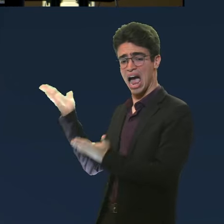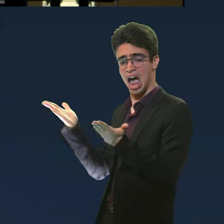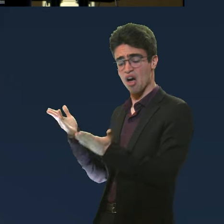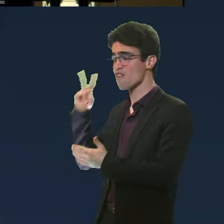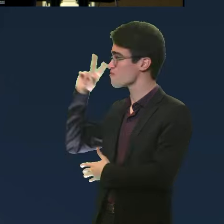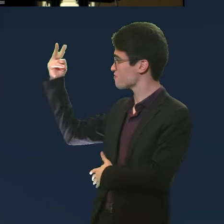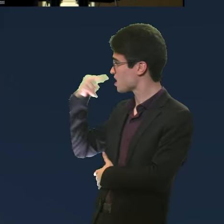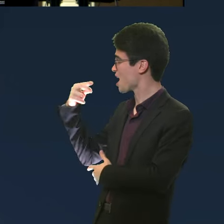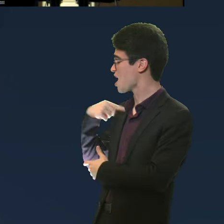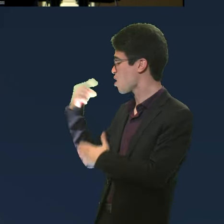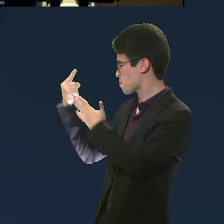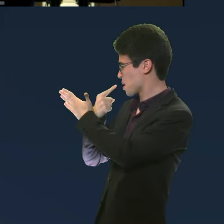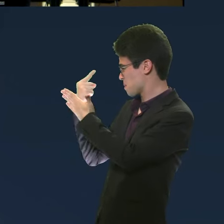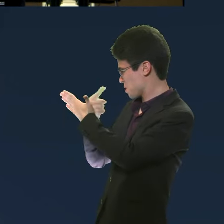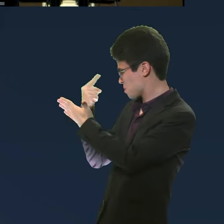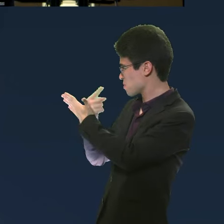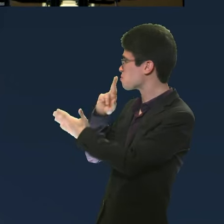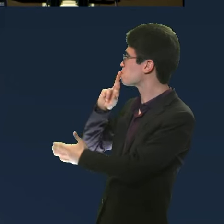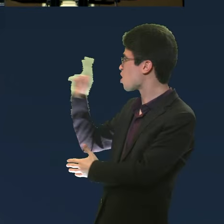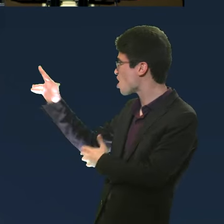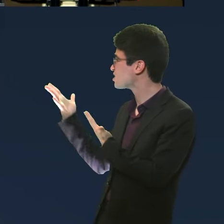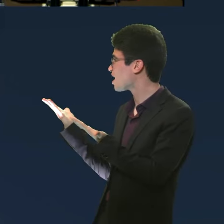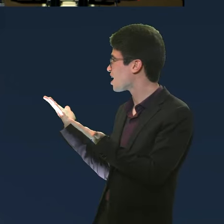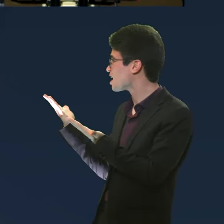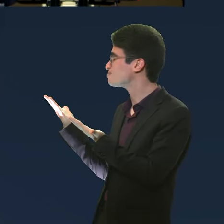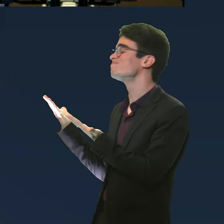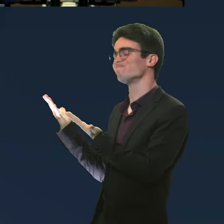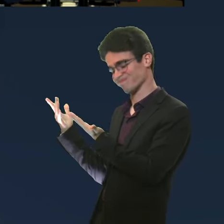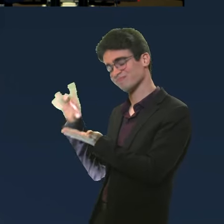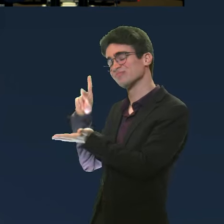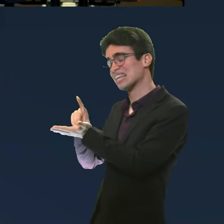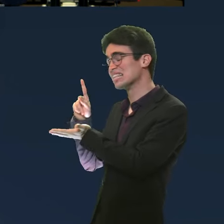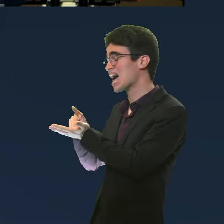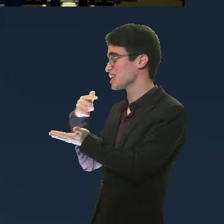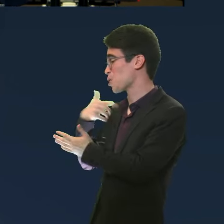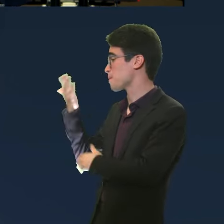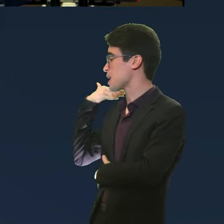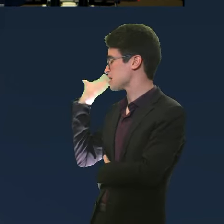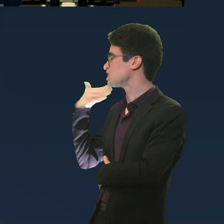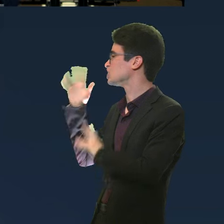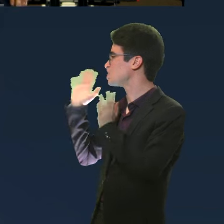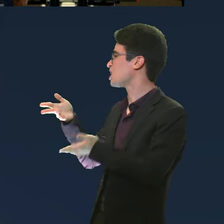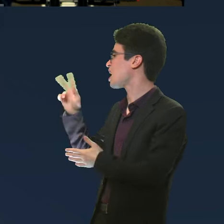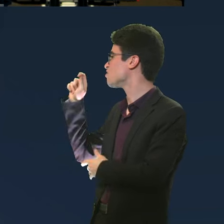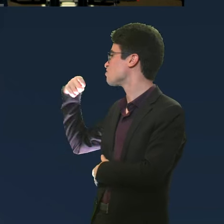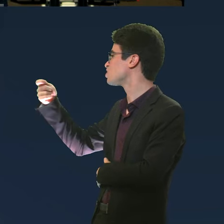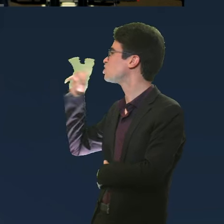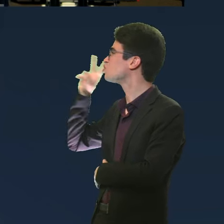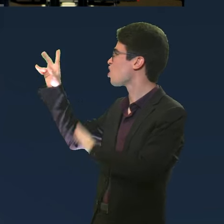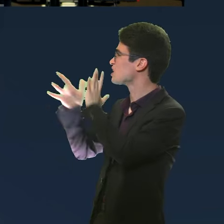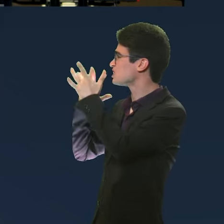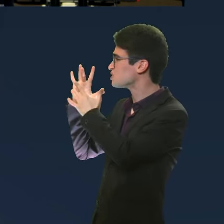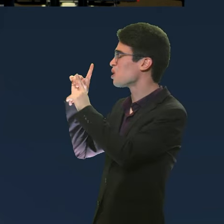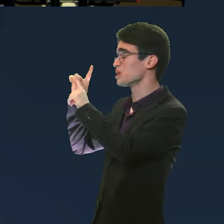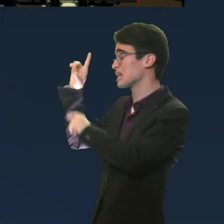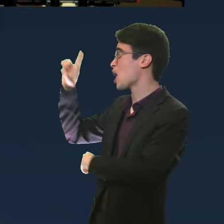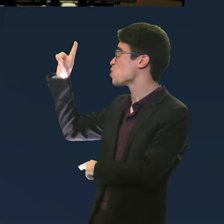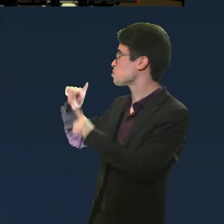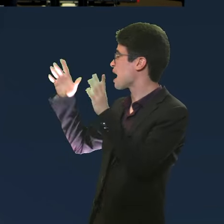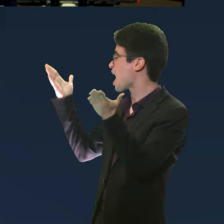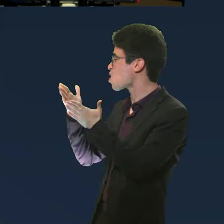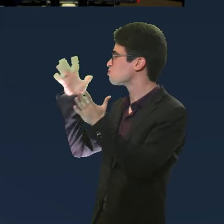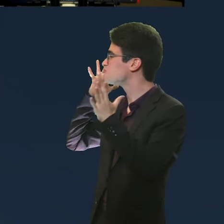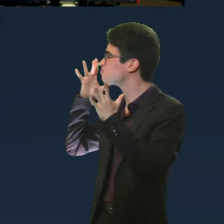falarei, vou fazer-lhe perguntas e você me responderá. Meus ouvidos já tinham ouvido a teu respeito, mas agora os meus olhos te viram. Por